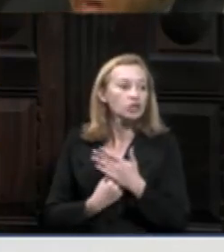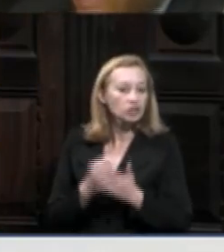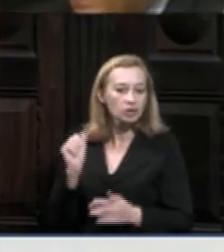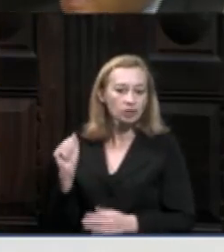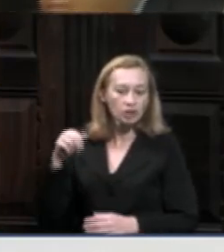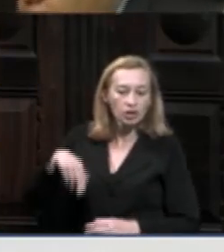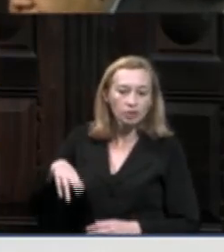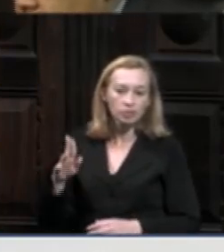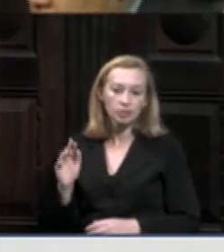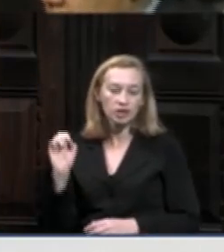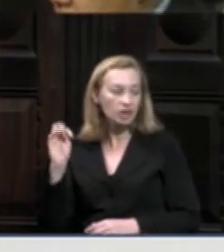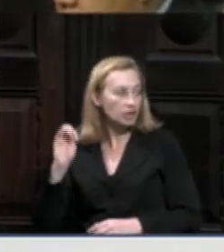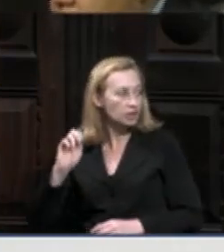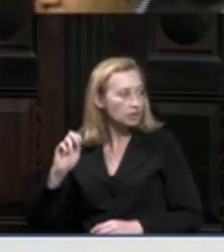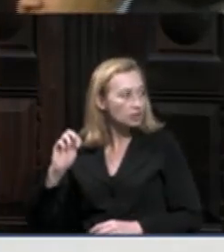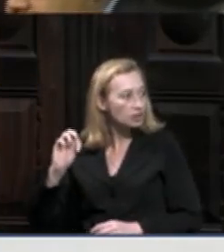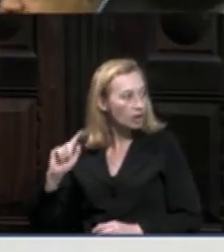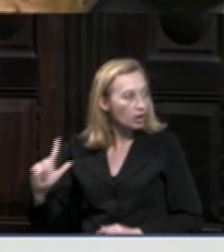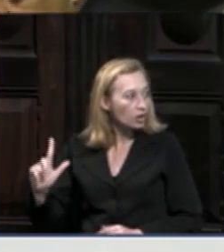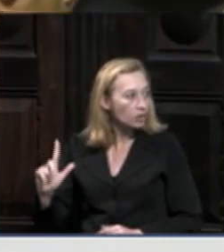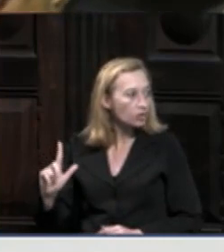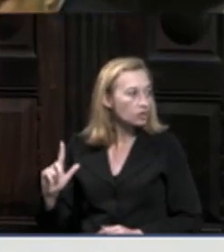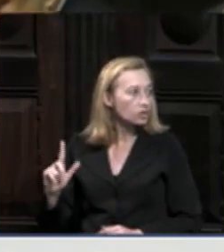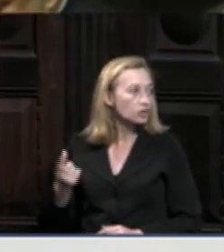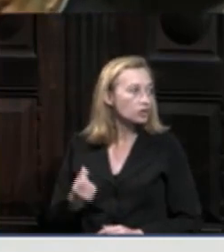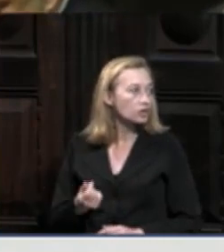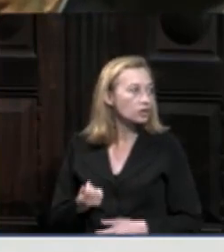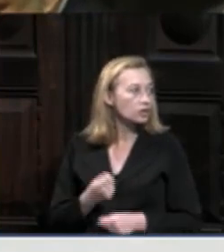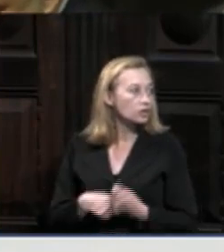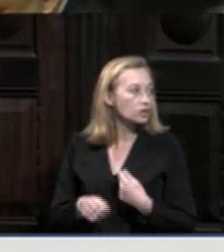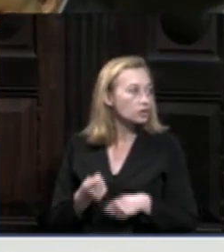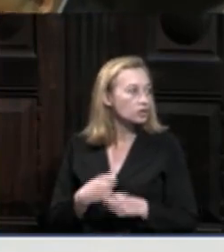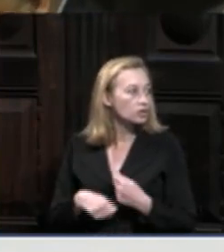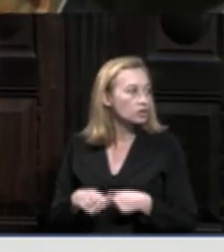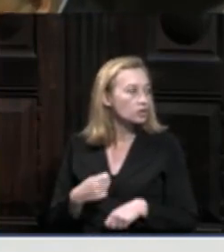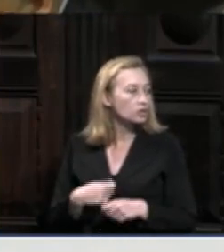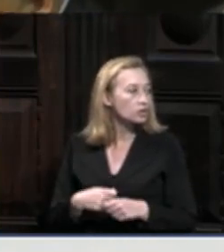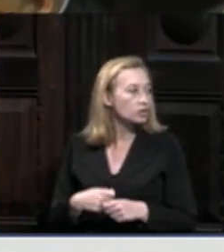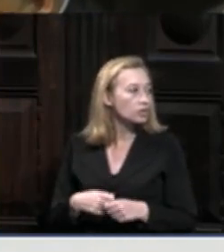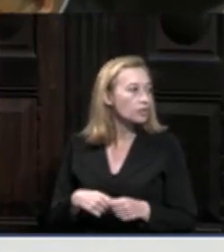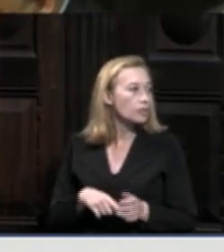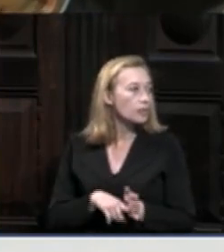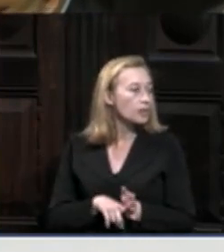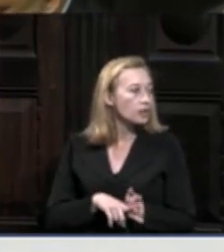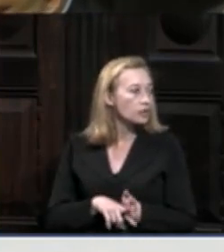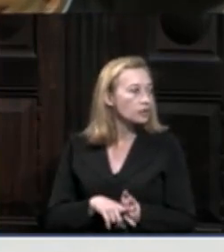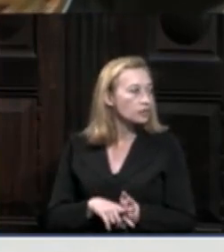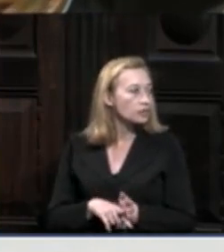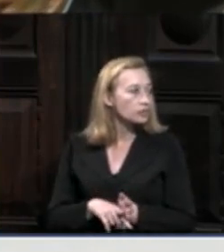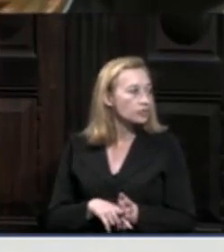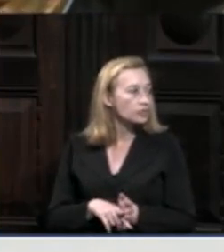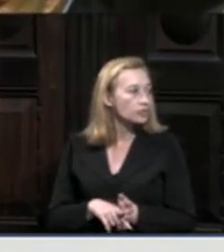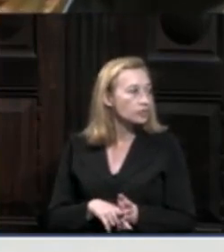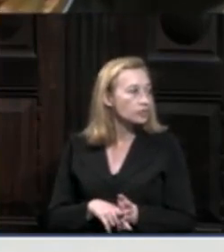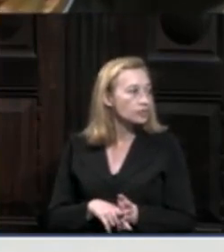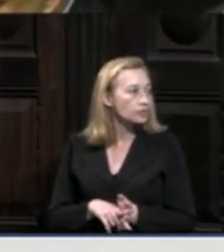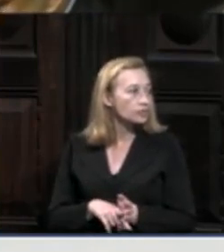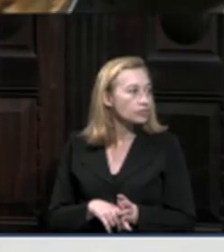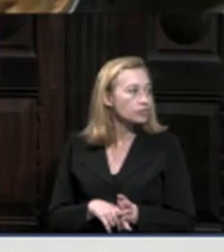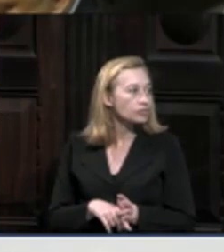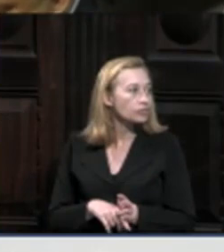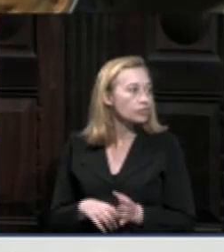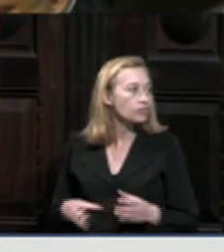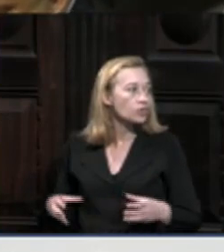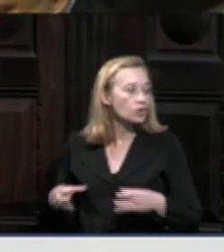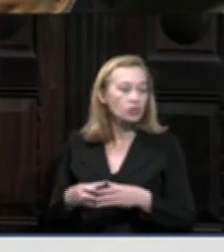Economia, Indústria e Comércio, de Orçamento, Finanças, Fiscalização Financeira e Controle. Para emitir parecer pela Comissão de